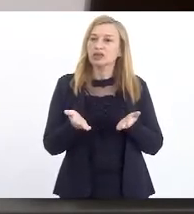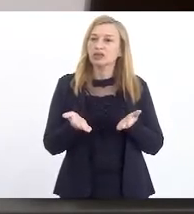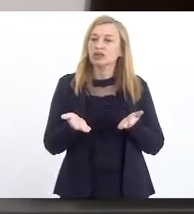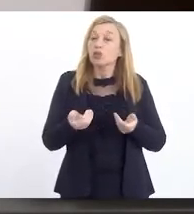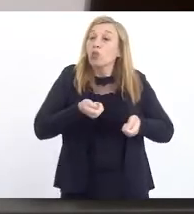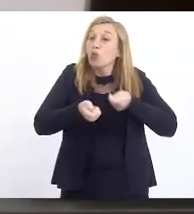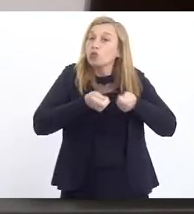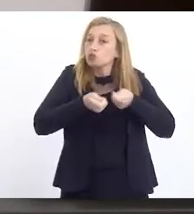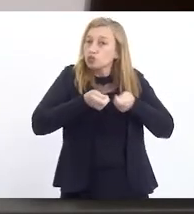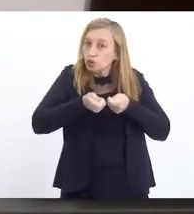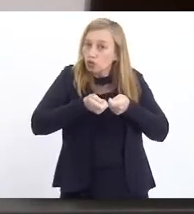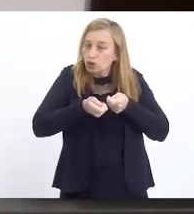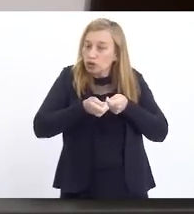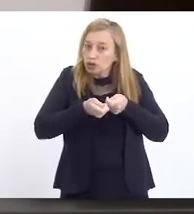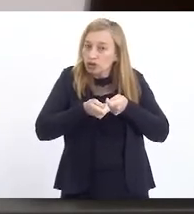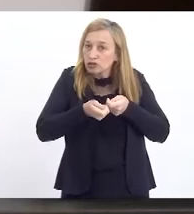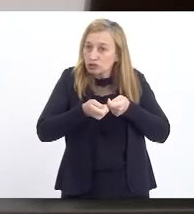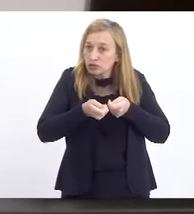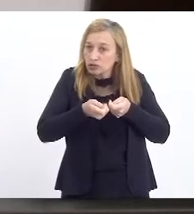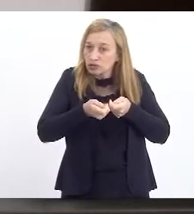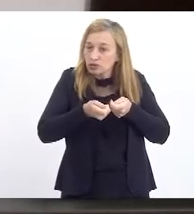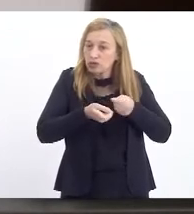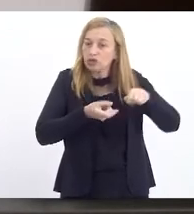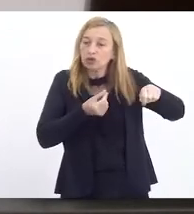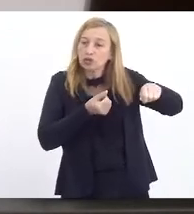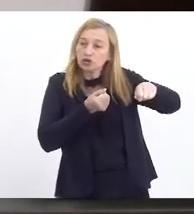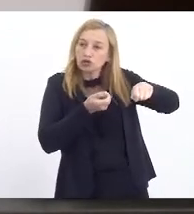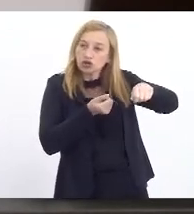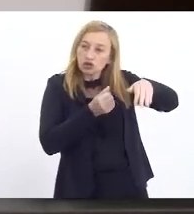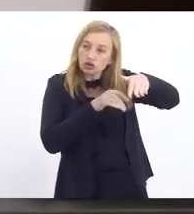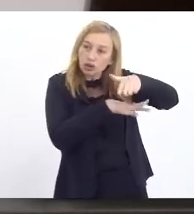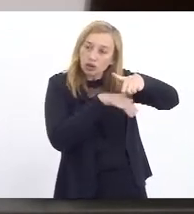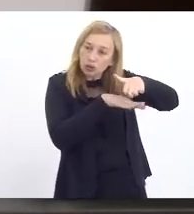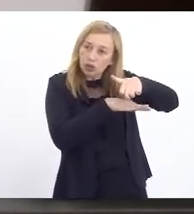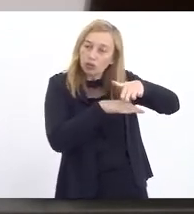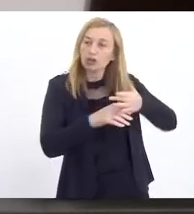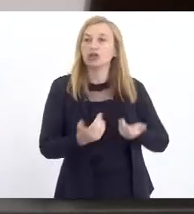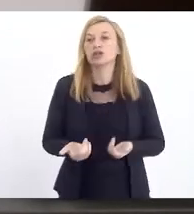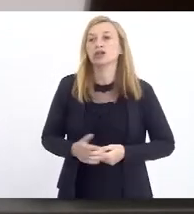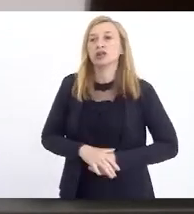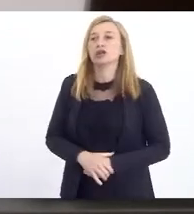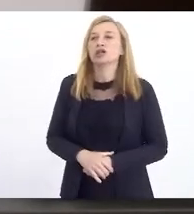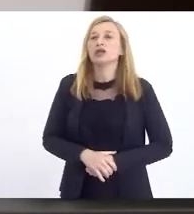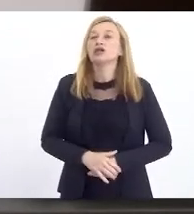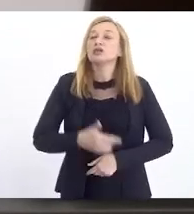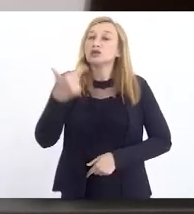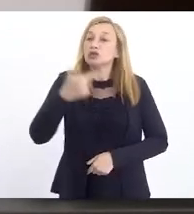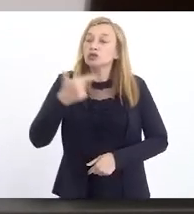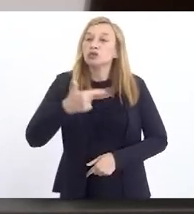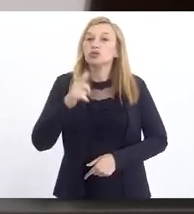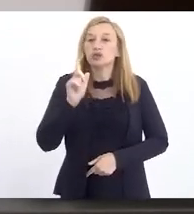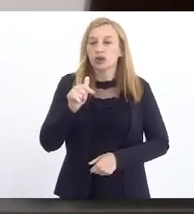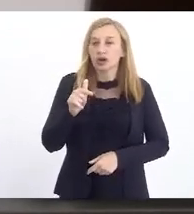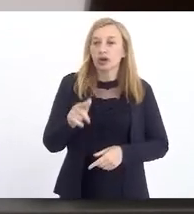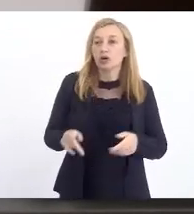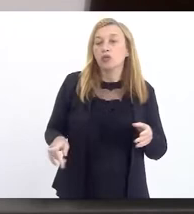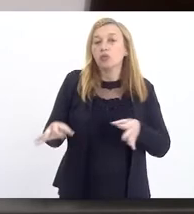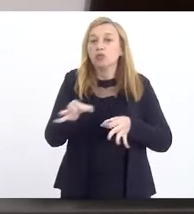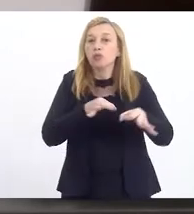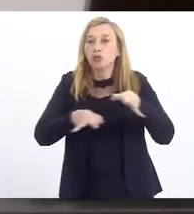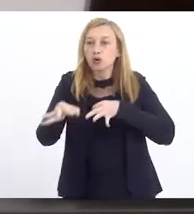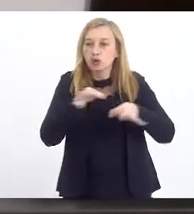variação dos fluxos de caixa. E a segunda função é a função de